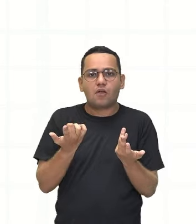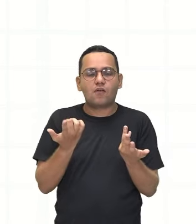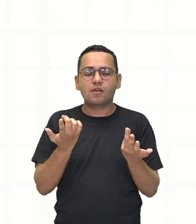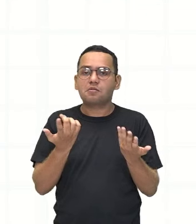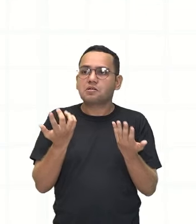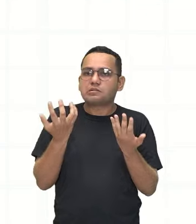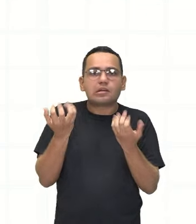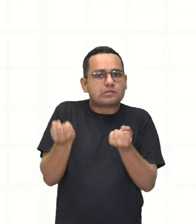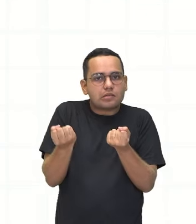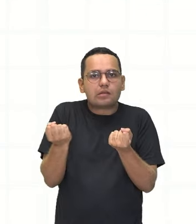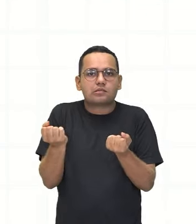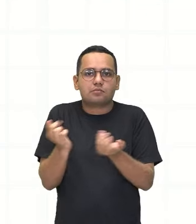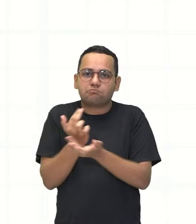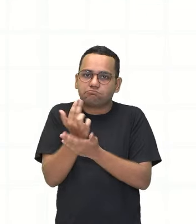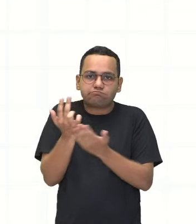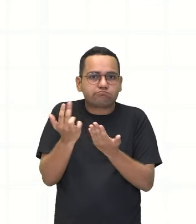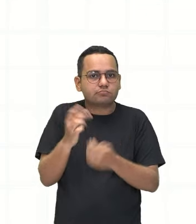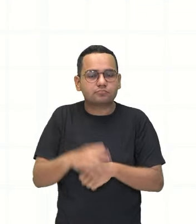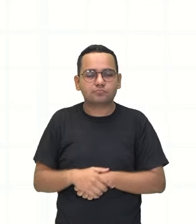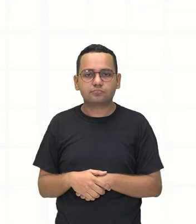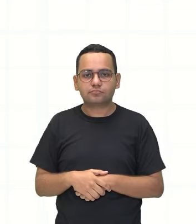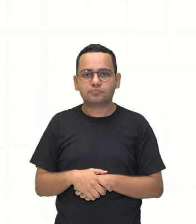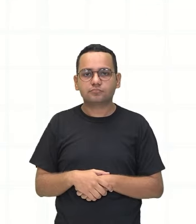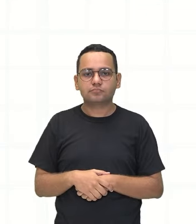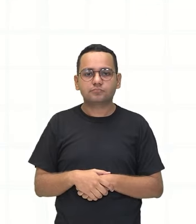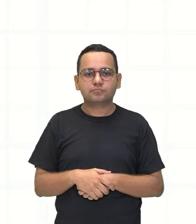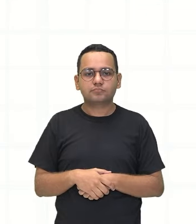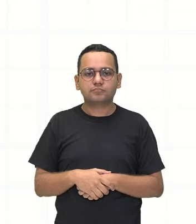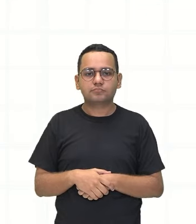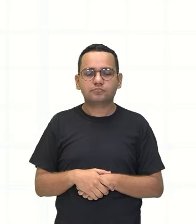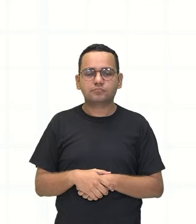contentamento, né? Vamos ter também